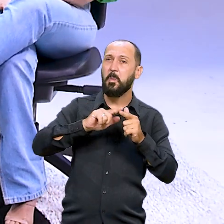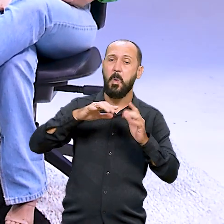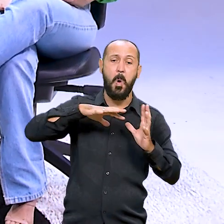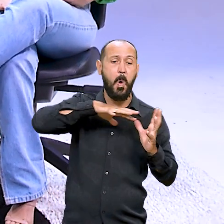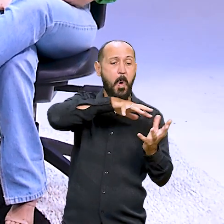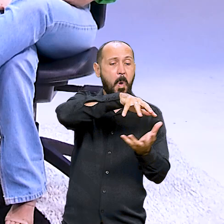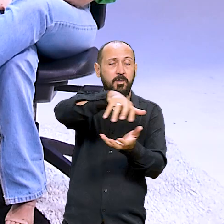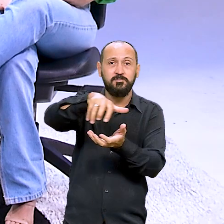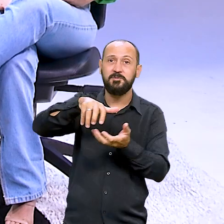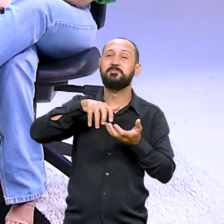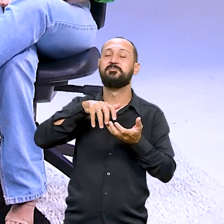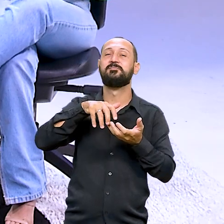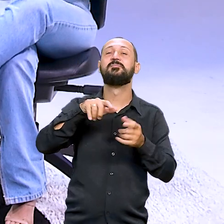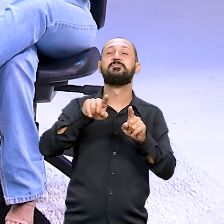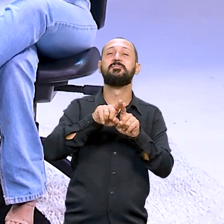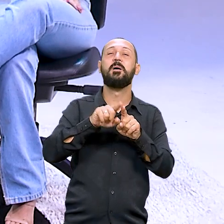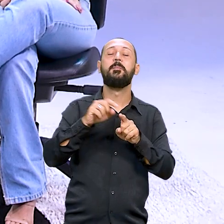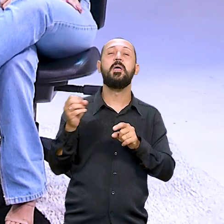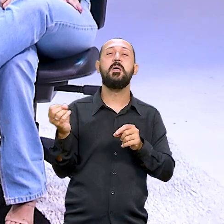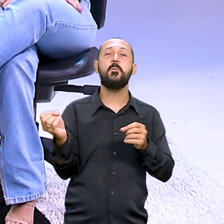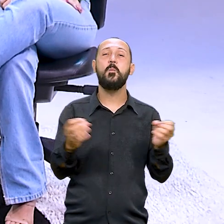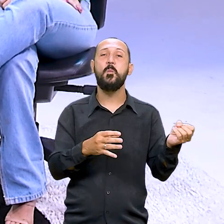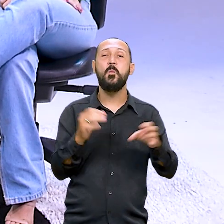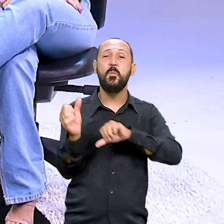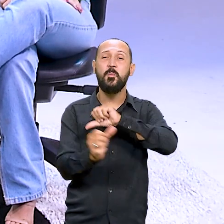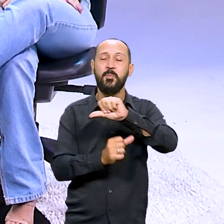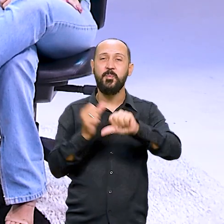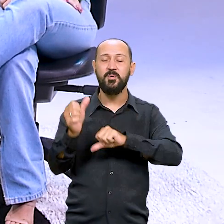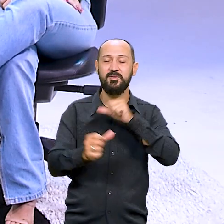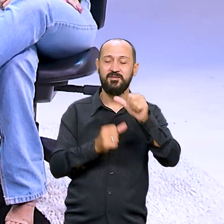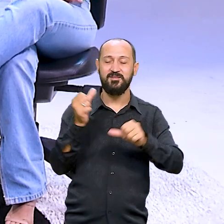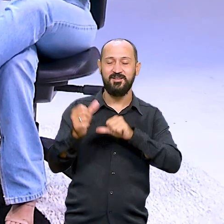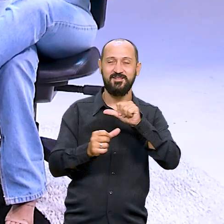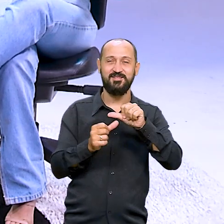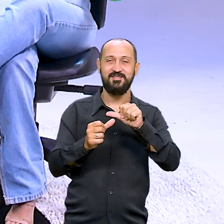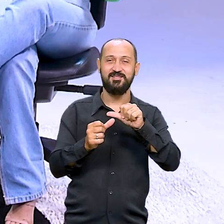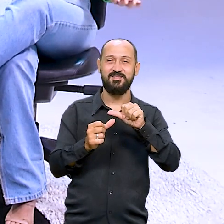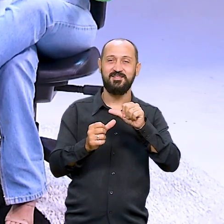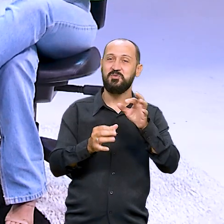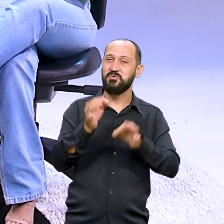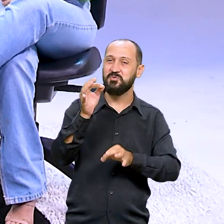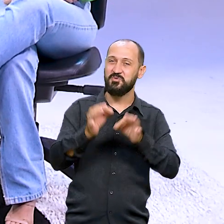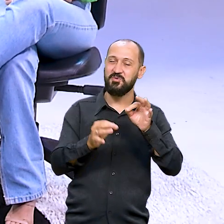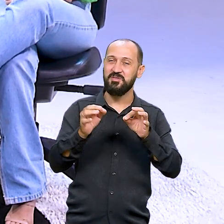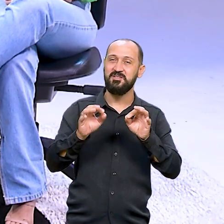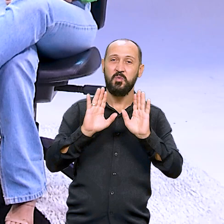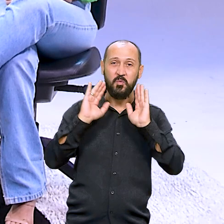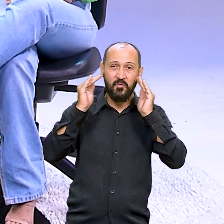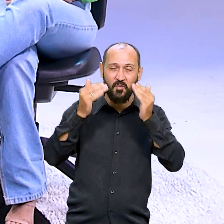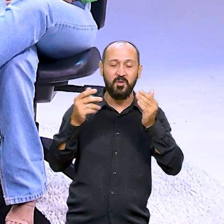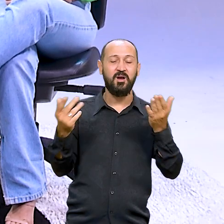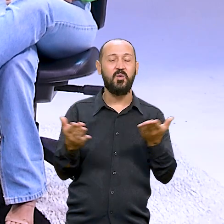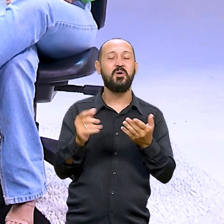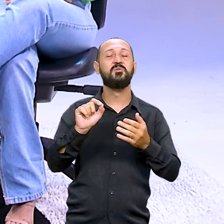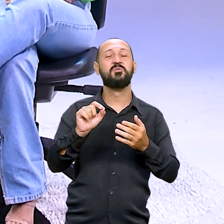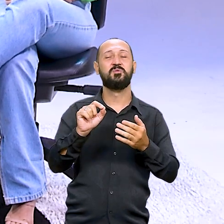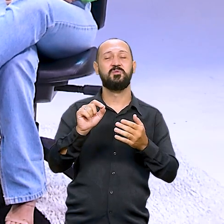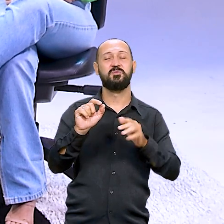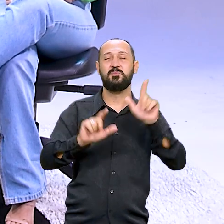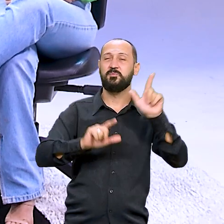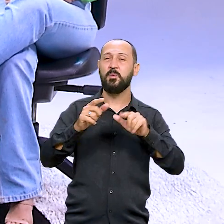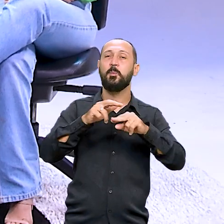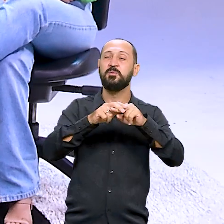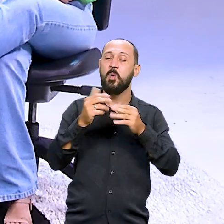conflitos internacionais e muitas atualizações jurídicas que é o principal objetivo aqui do ponto de